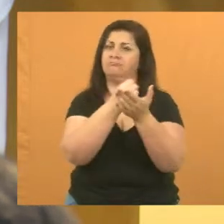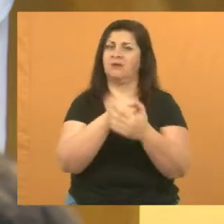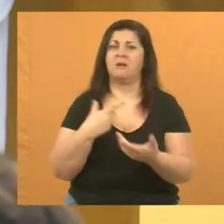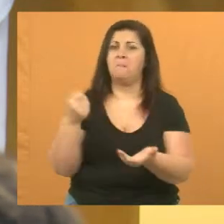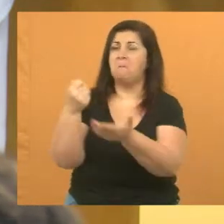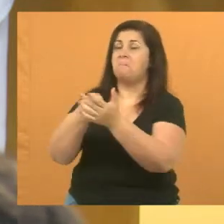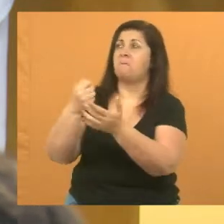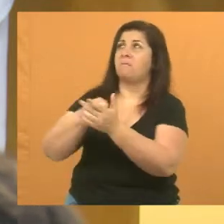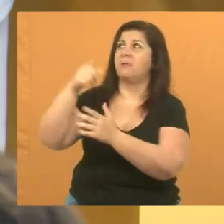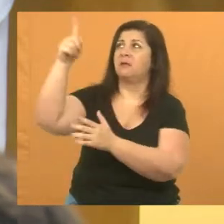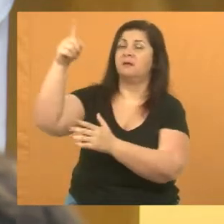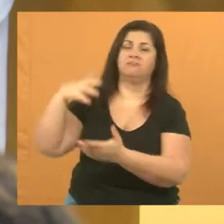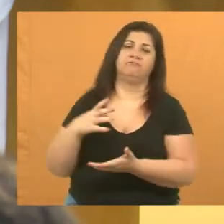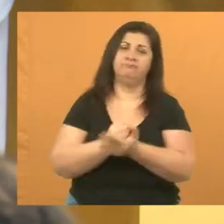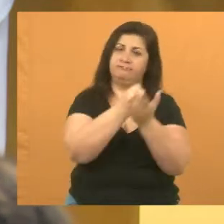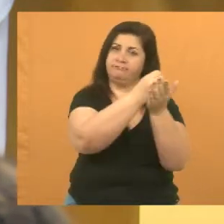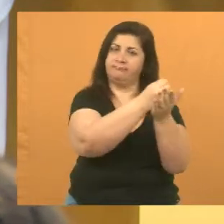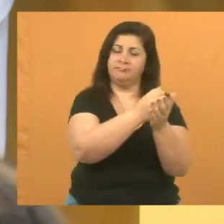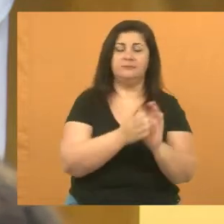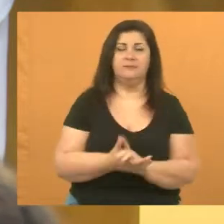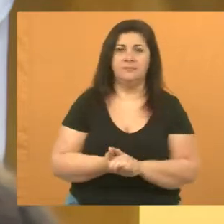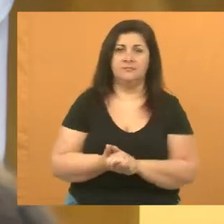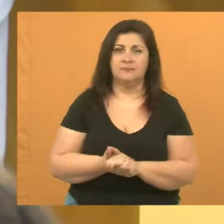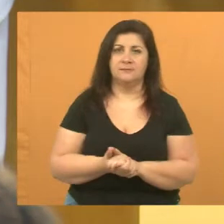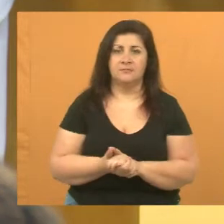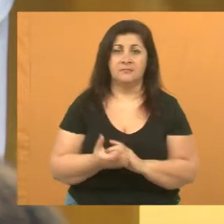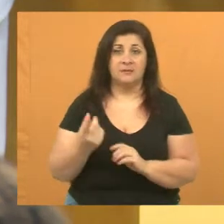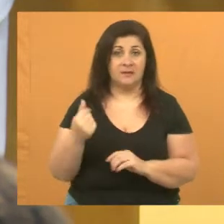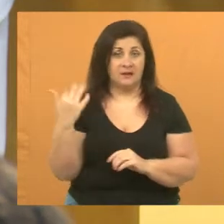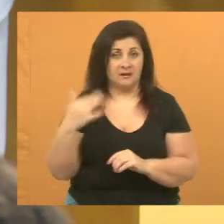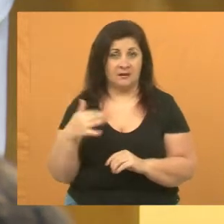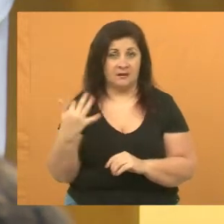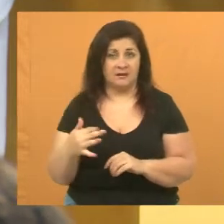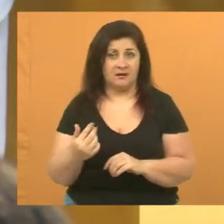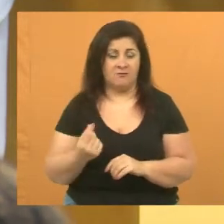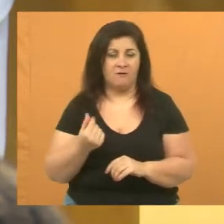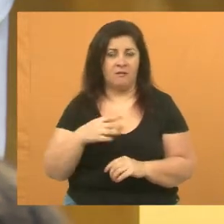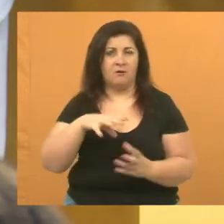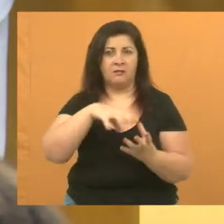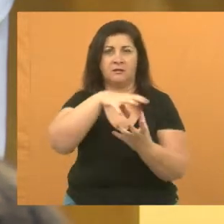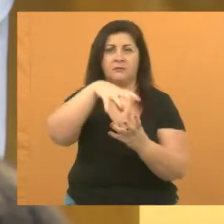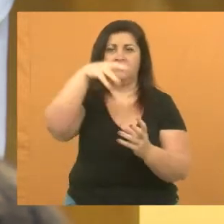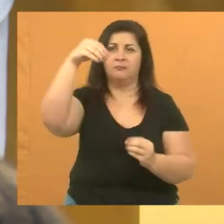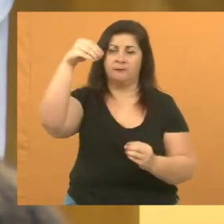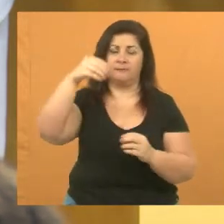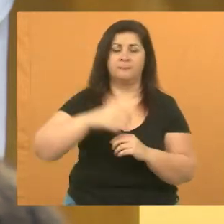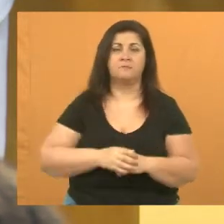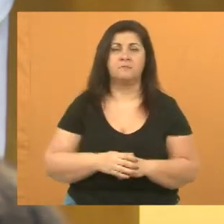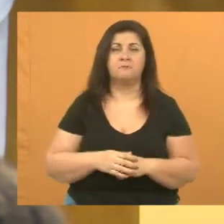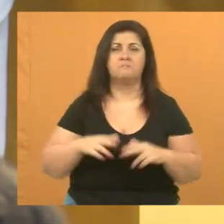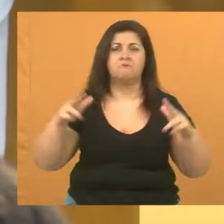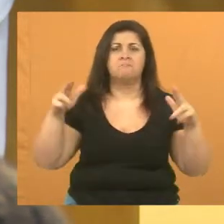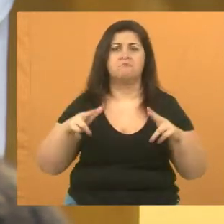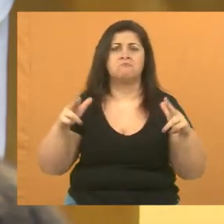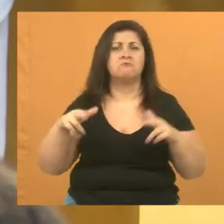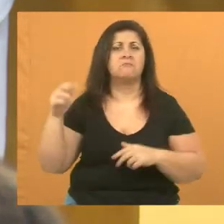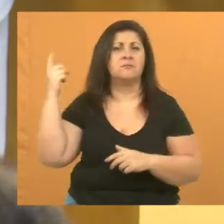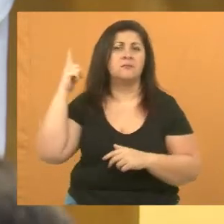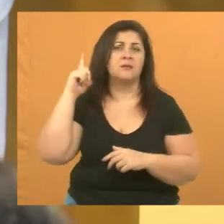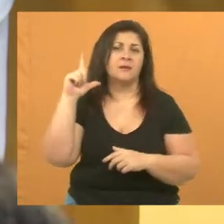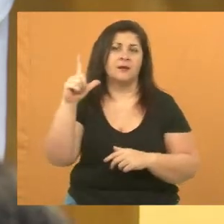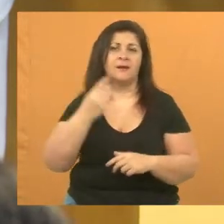a Deus o seu resgate. Caríssimo é o preço de sua alma. Jamais conseguirá